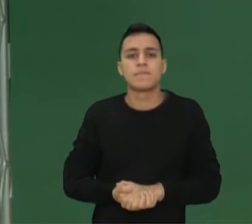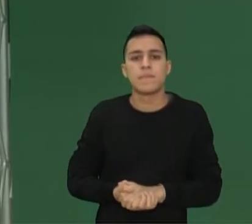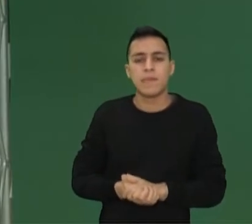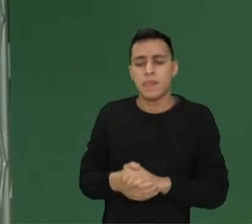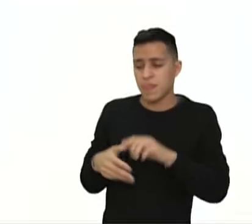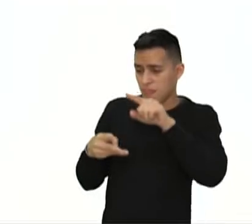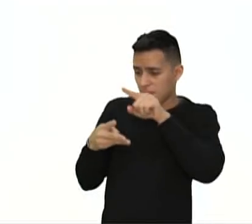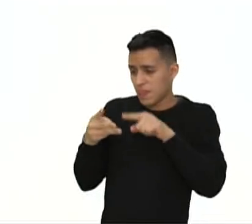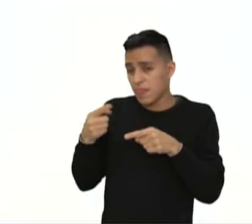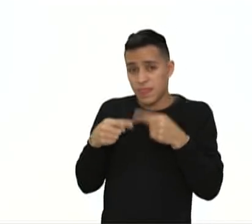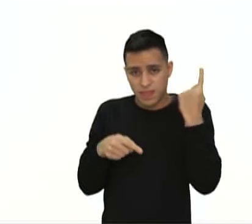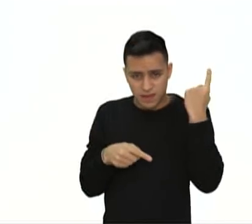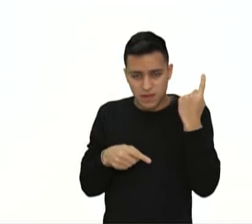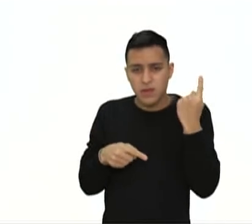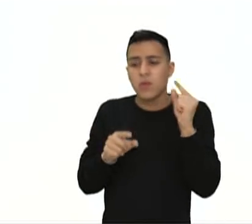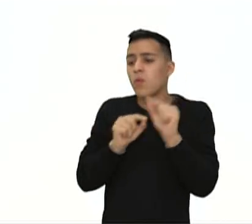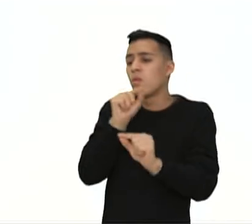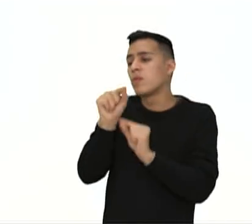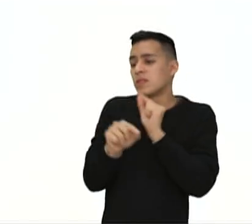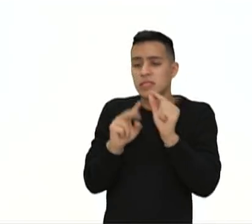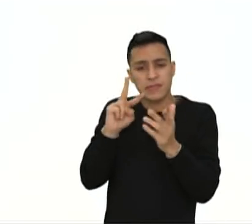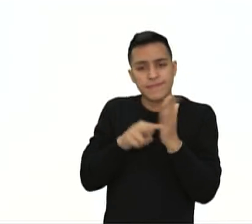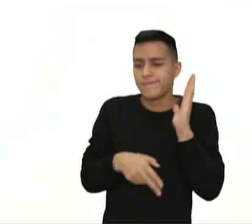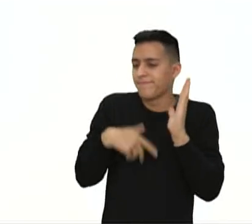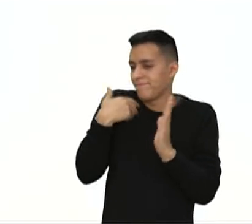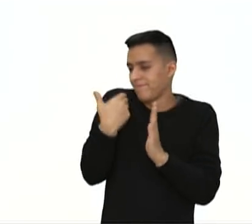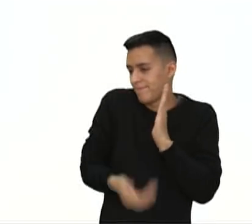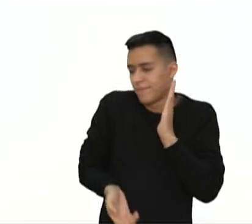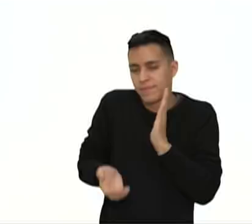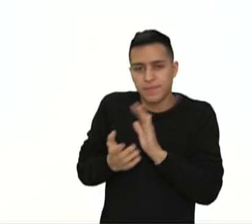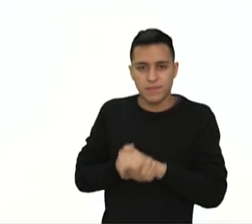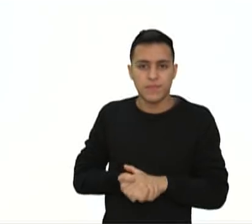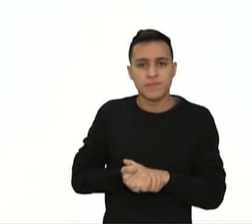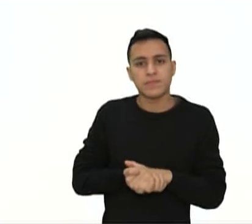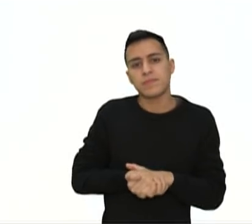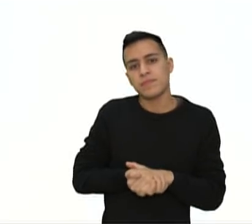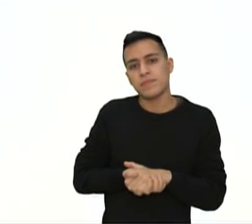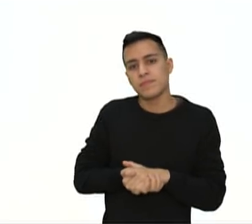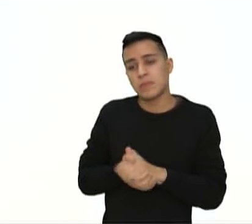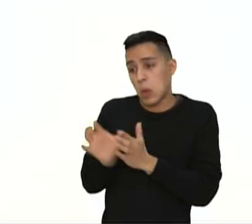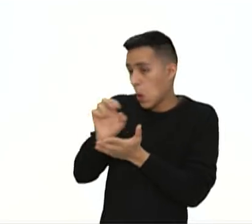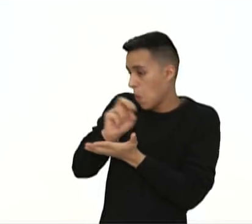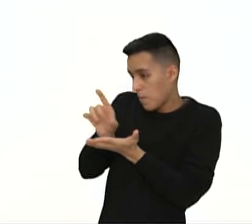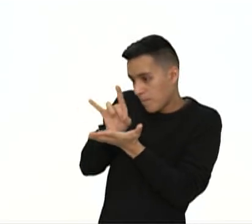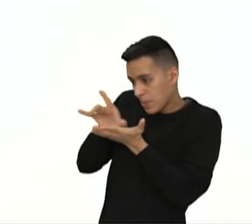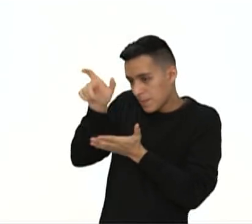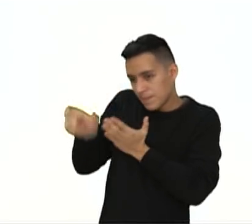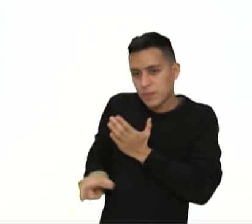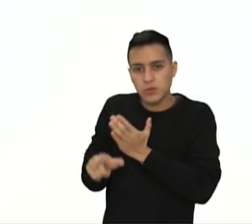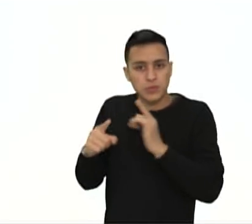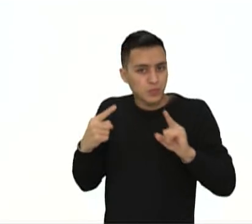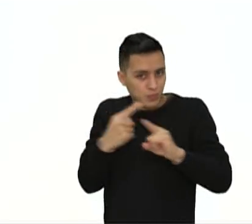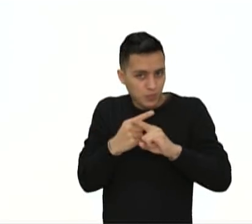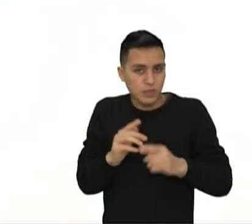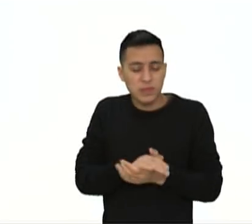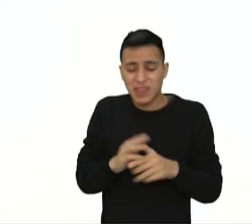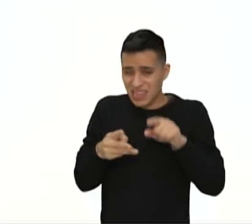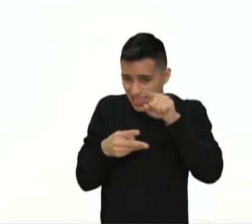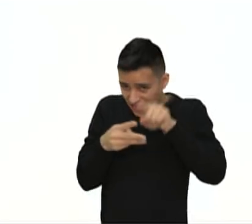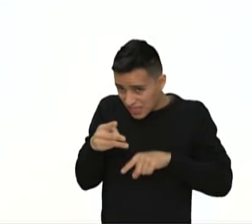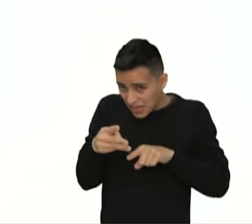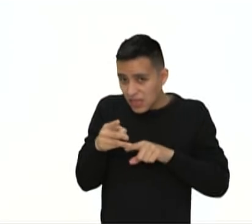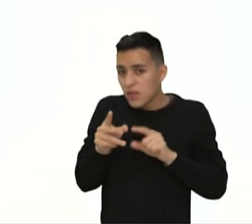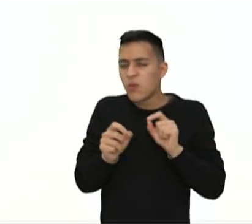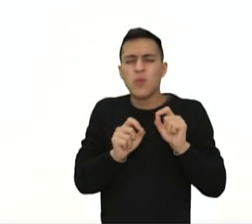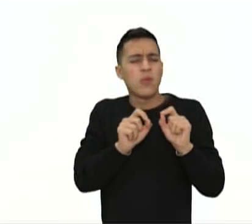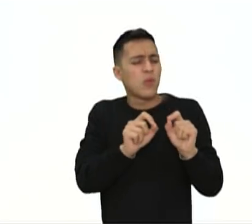3 lances regulares levam à desclassificação ou à derrota do jogador que fez as jogadas. Já falamos sobre isso. 3 jogadas, né?